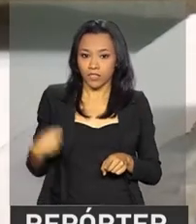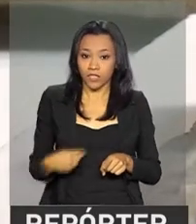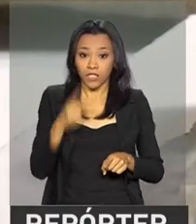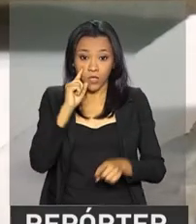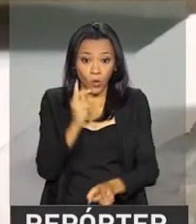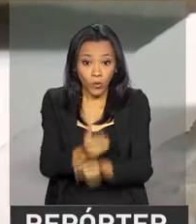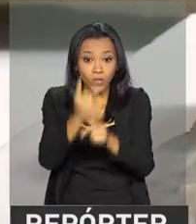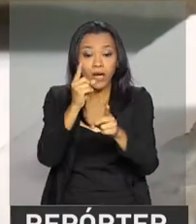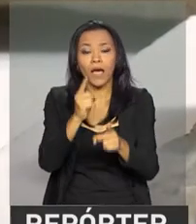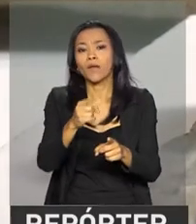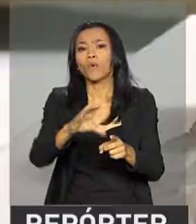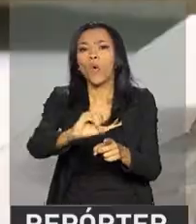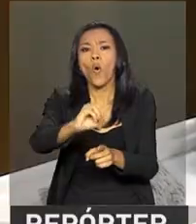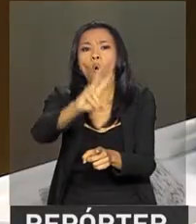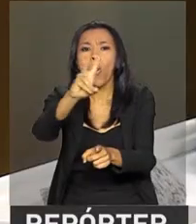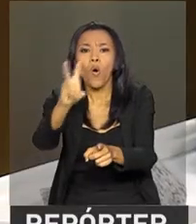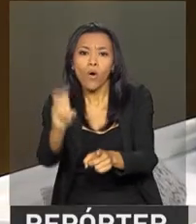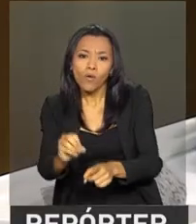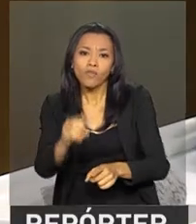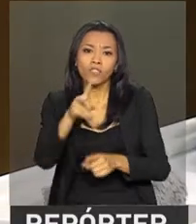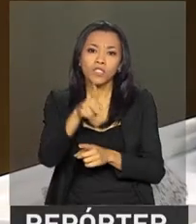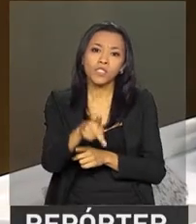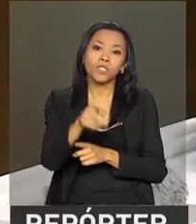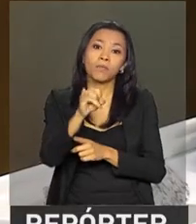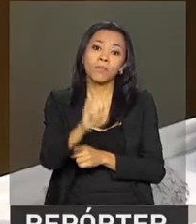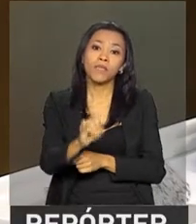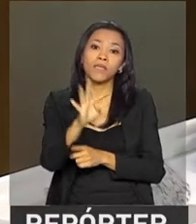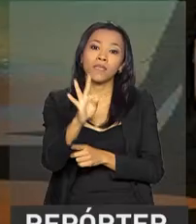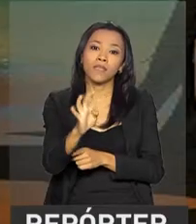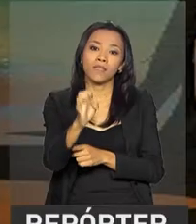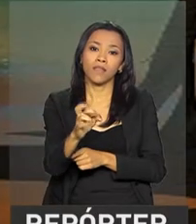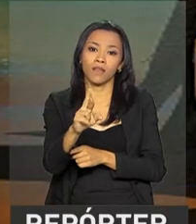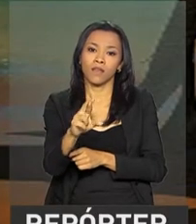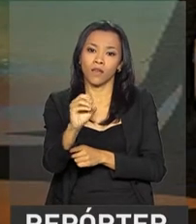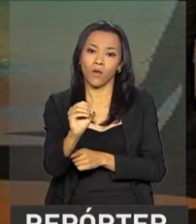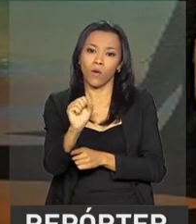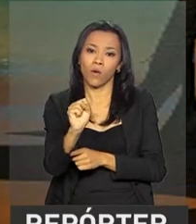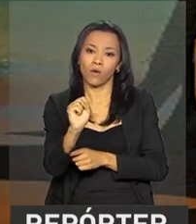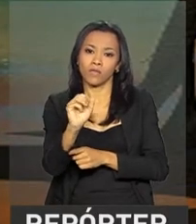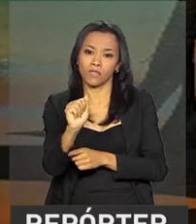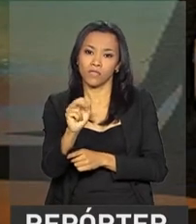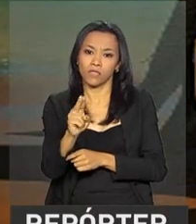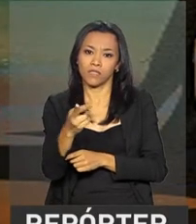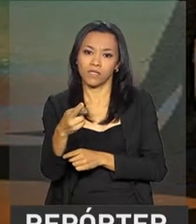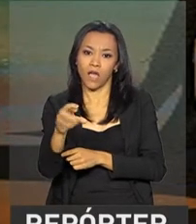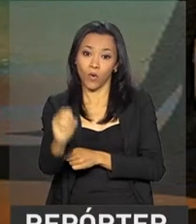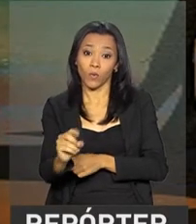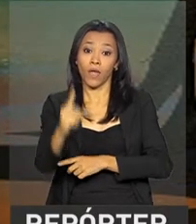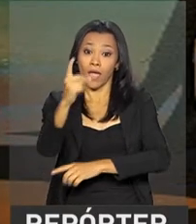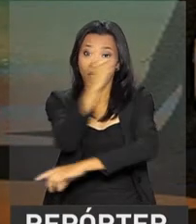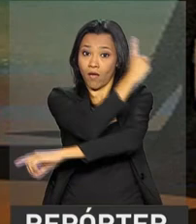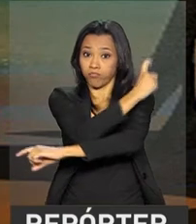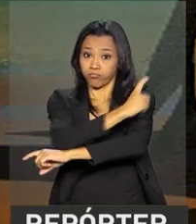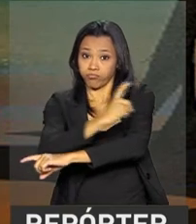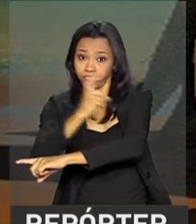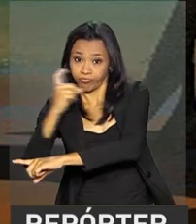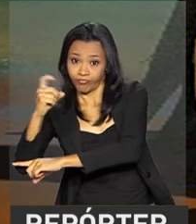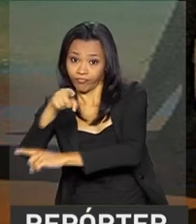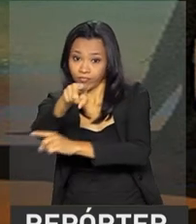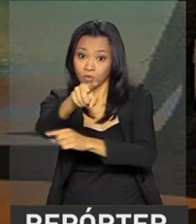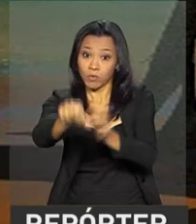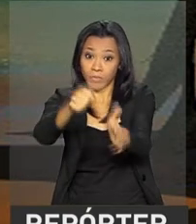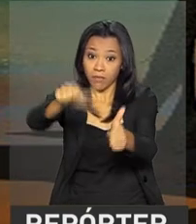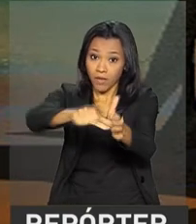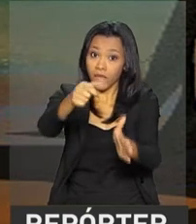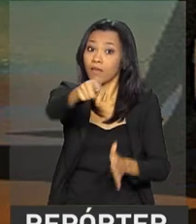pterossauros conhecidos também como dragões alados são parentes próximos dos dinossauros e os primeiros vertebrados